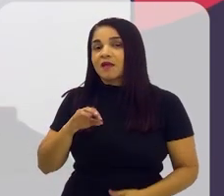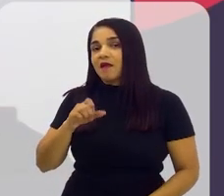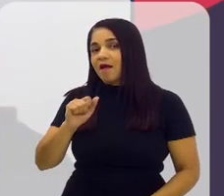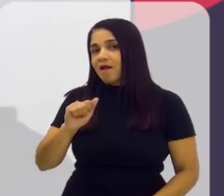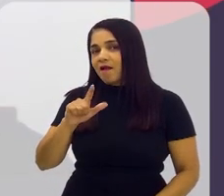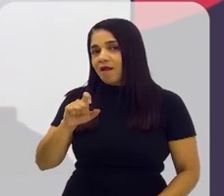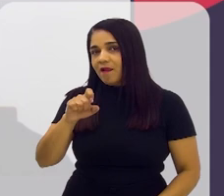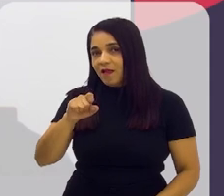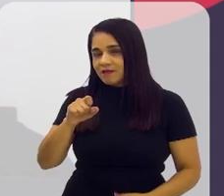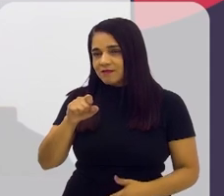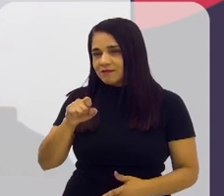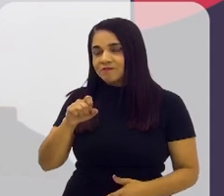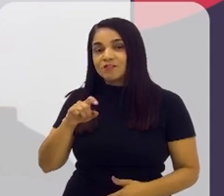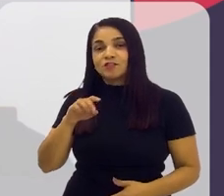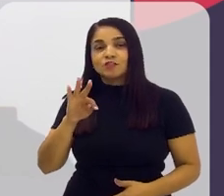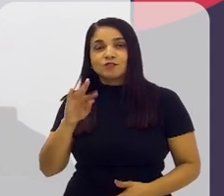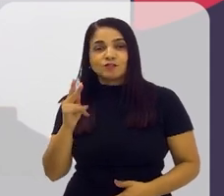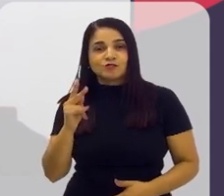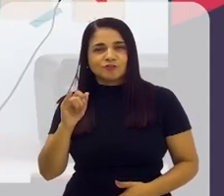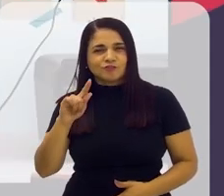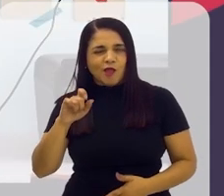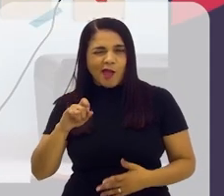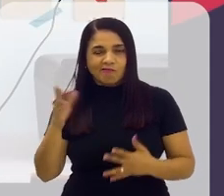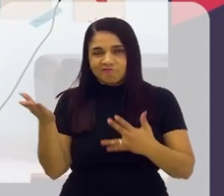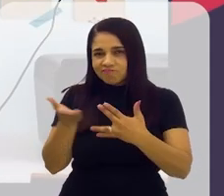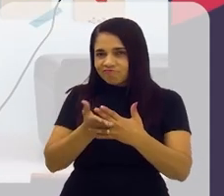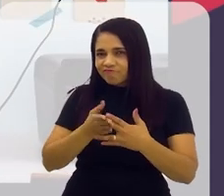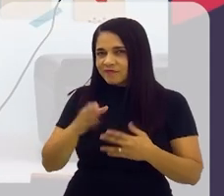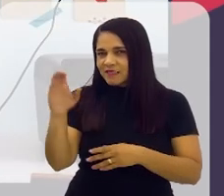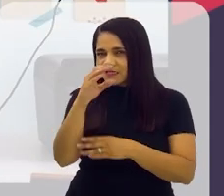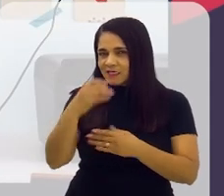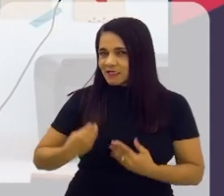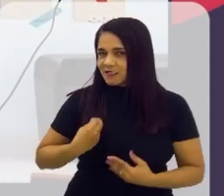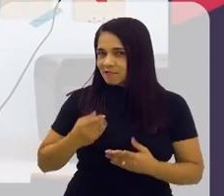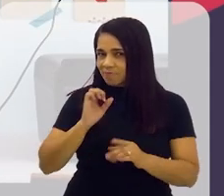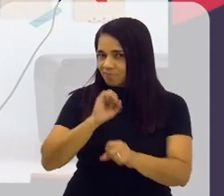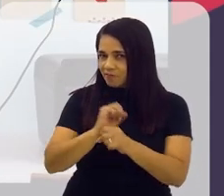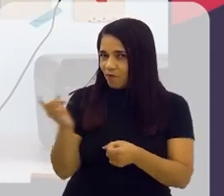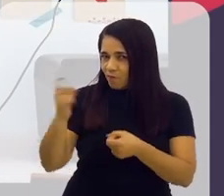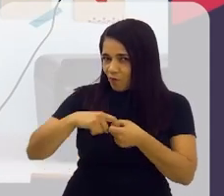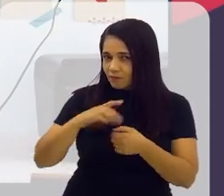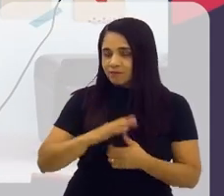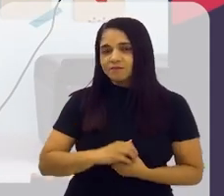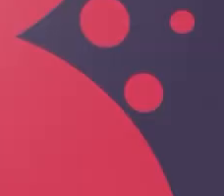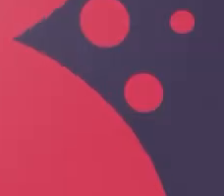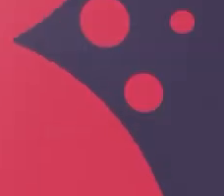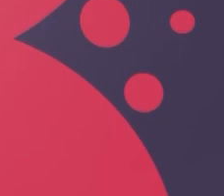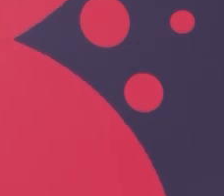Alex e Thiago, a gente vai fazer um intervalo rapidinho. Ciência e Existência volta já já, não sai daí.